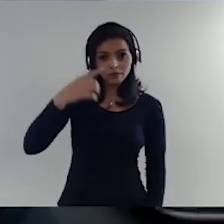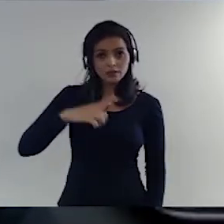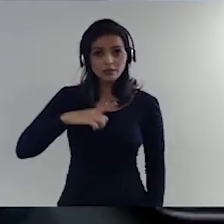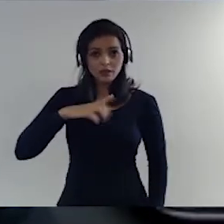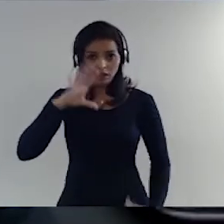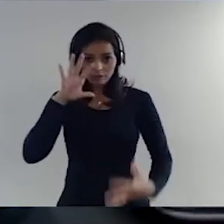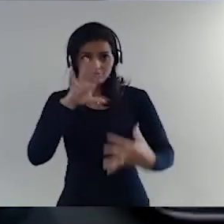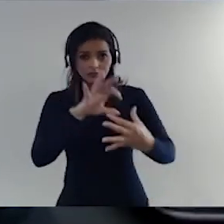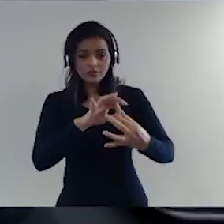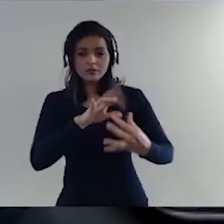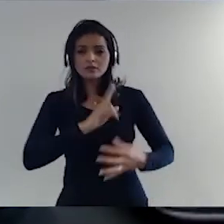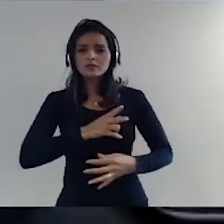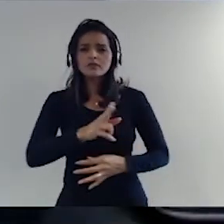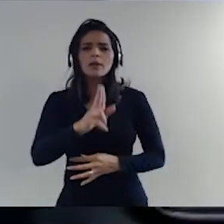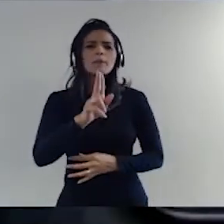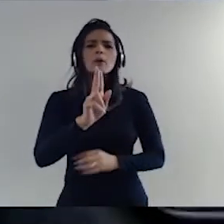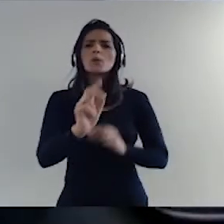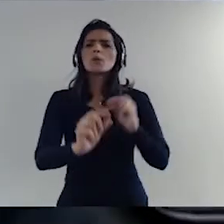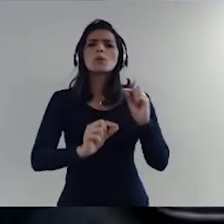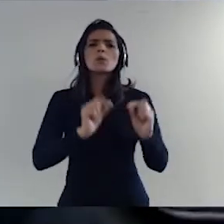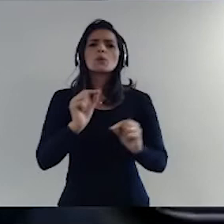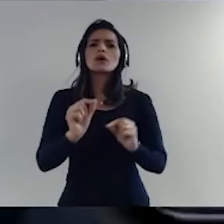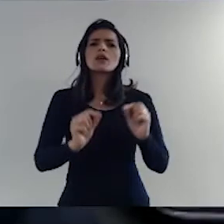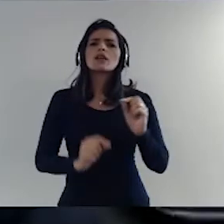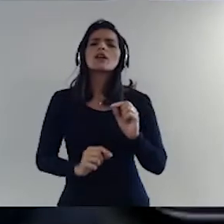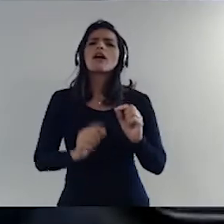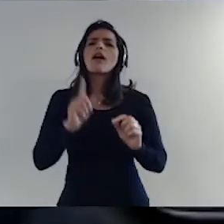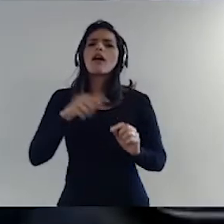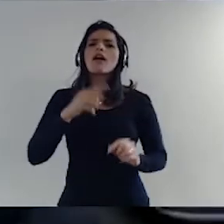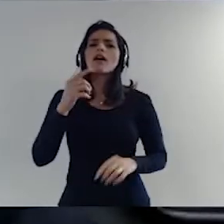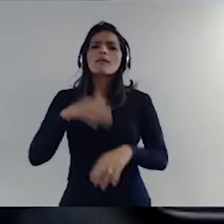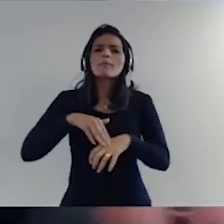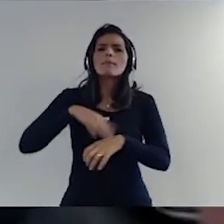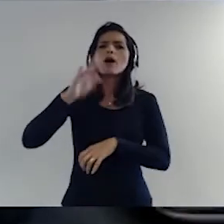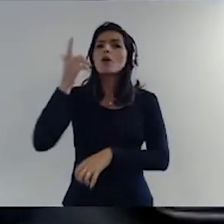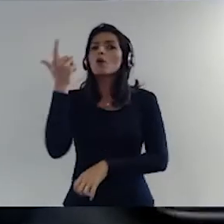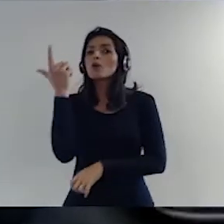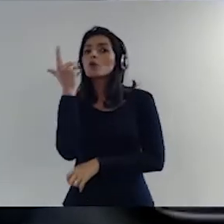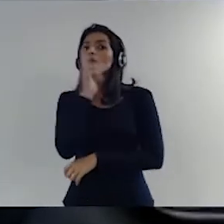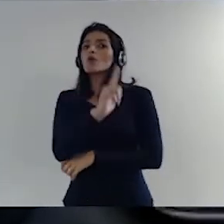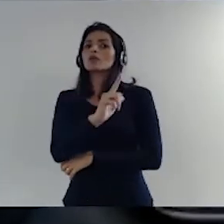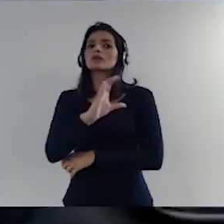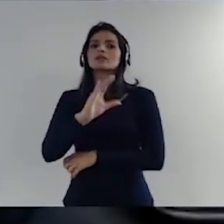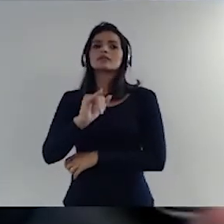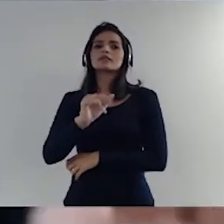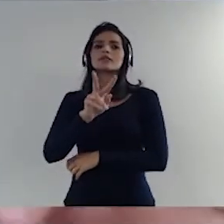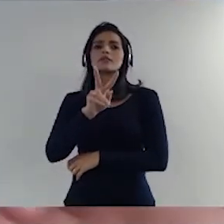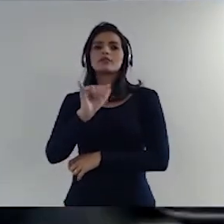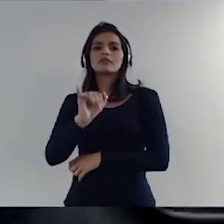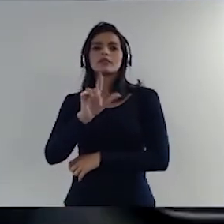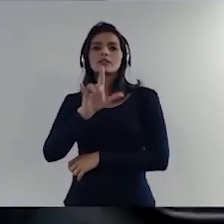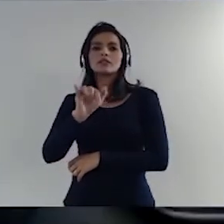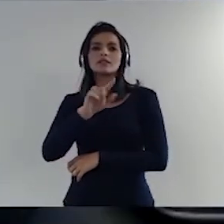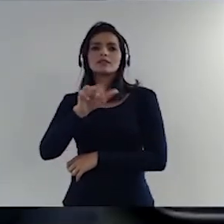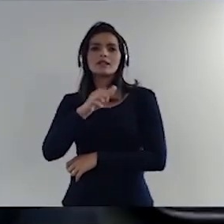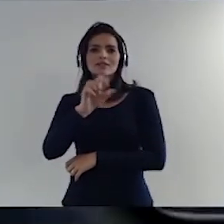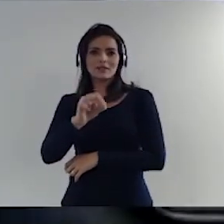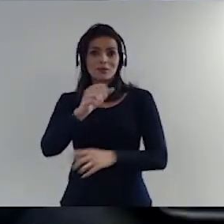que sempre nominamos ser a maior conquista civilizatória da humanidade, que é a lei.